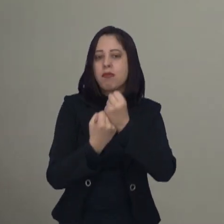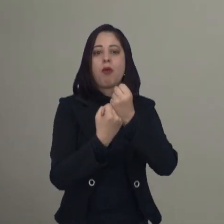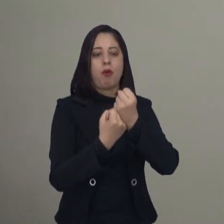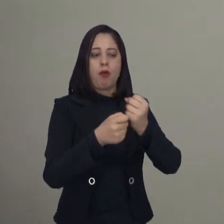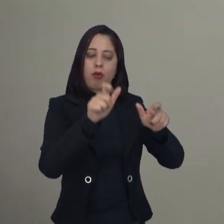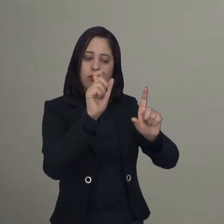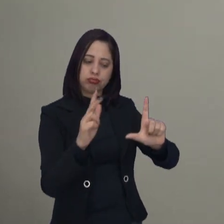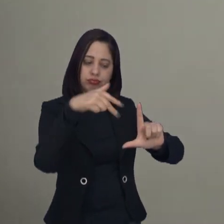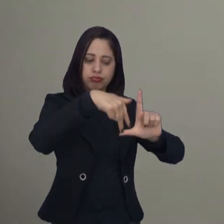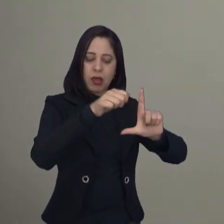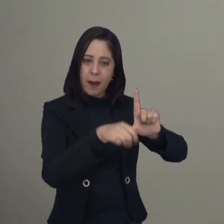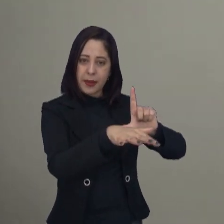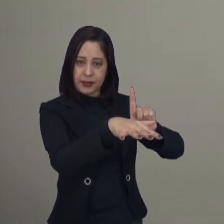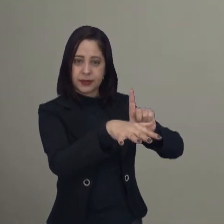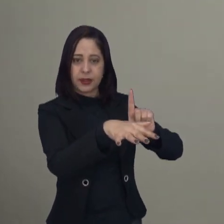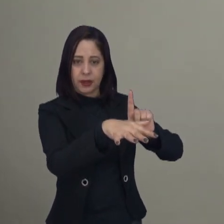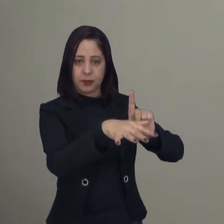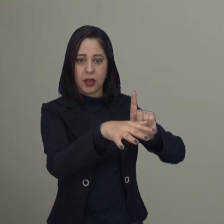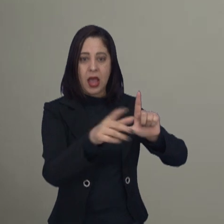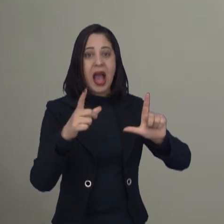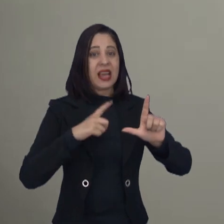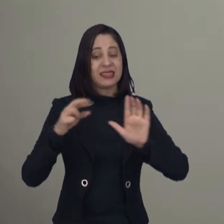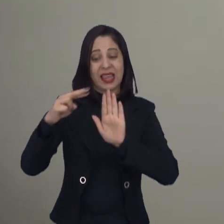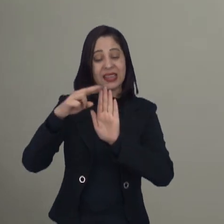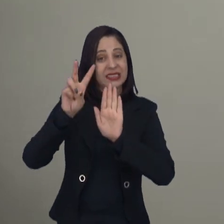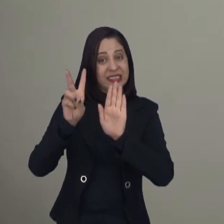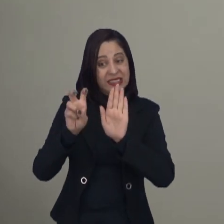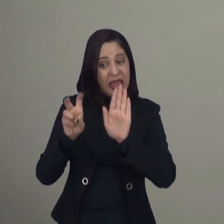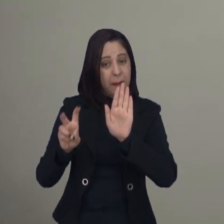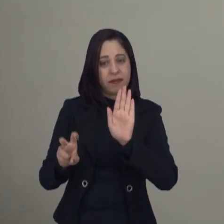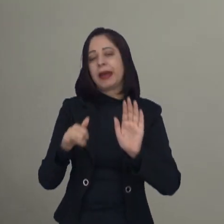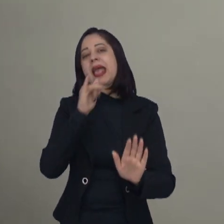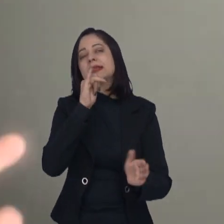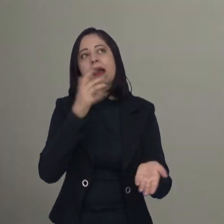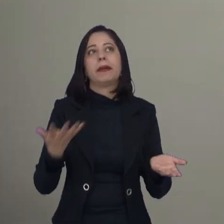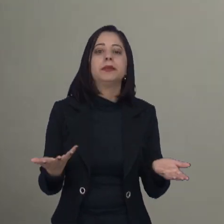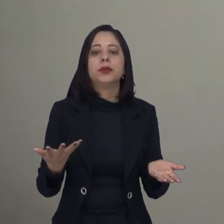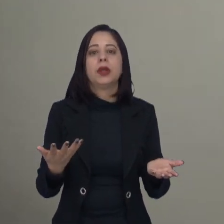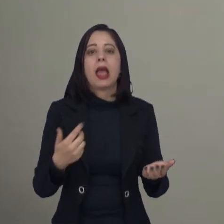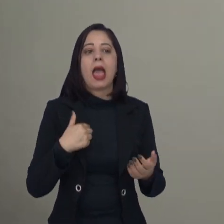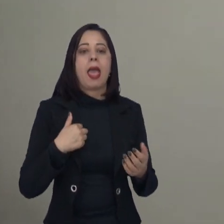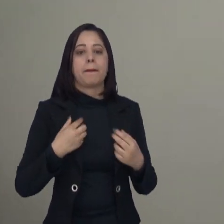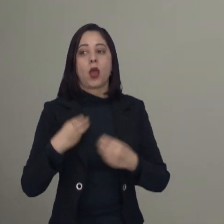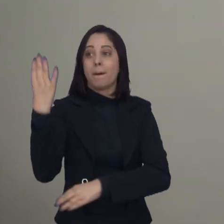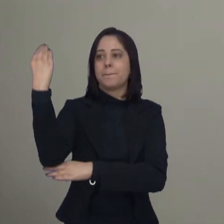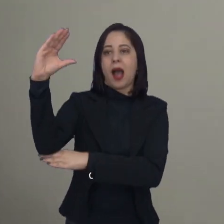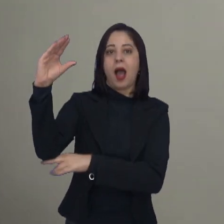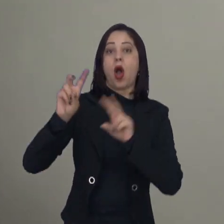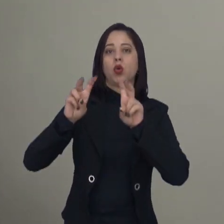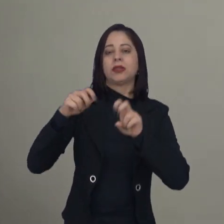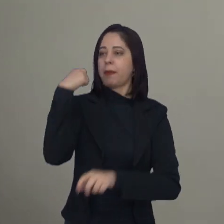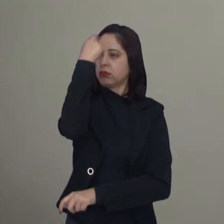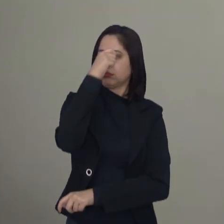as publicidades, que discorrem sobre cada assunto diferente. Então, assim, eu vou falar sobre cosmético, vou fazer uma publicidade sobre cosmético.